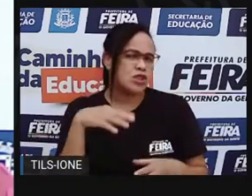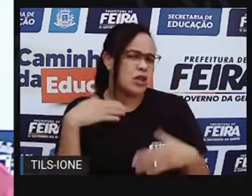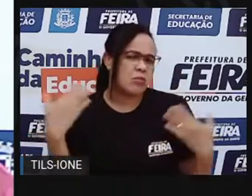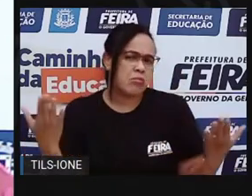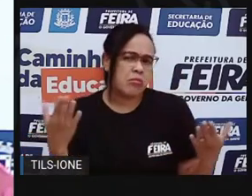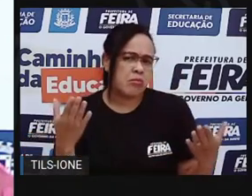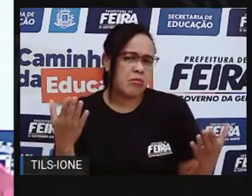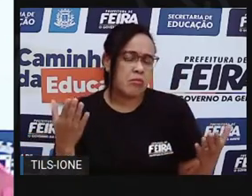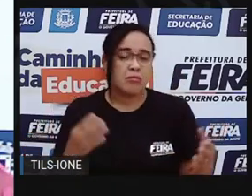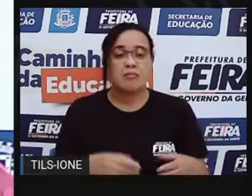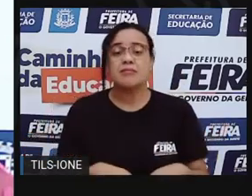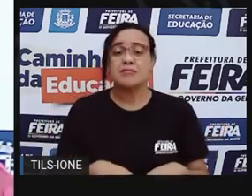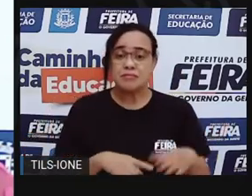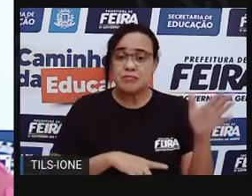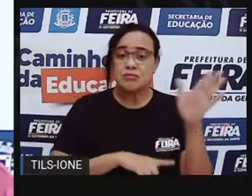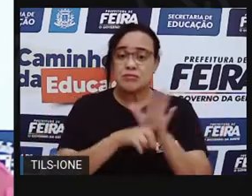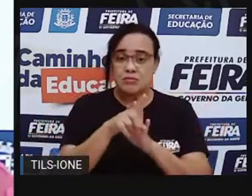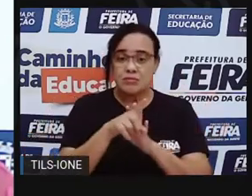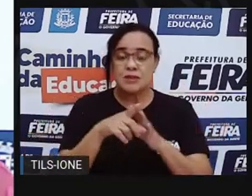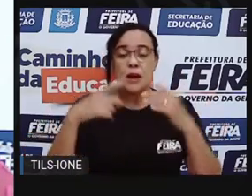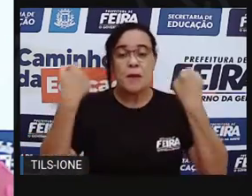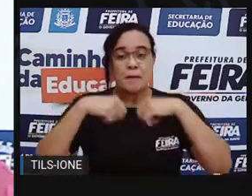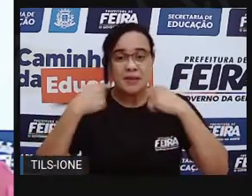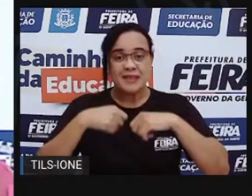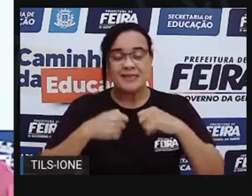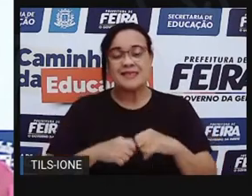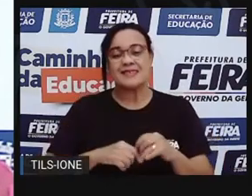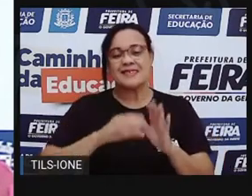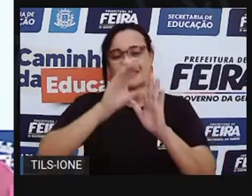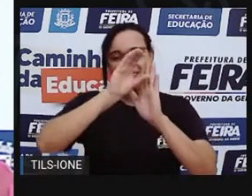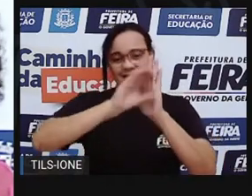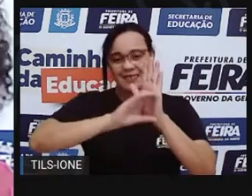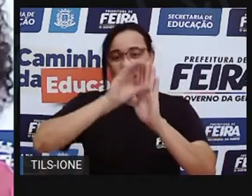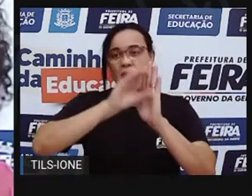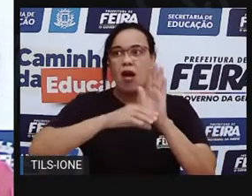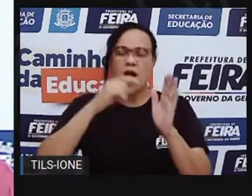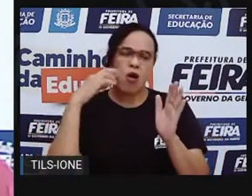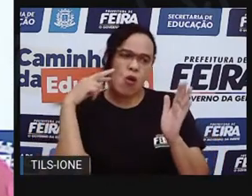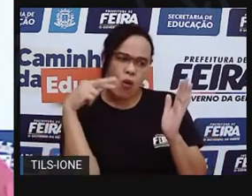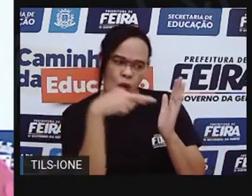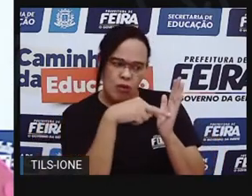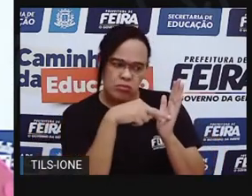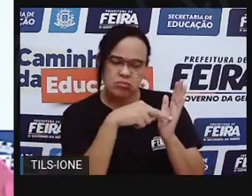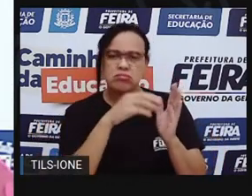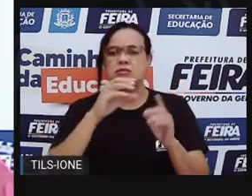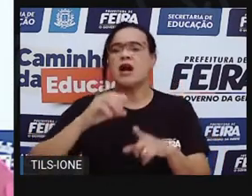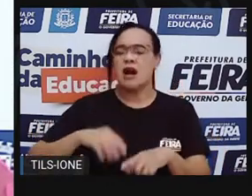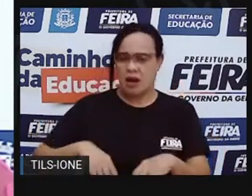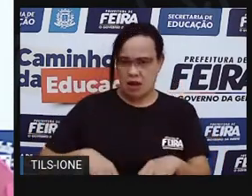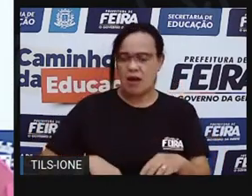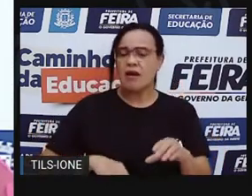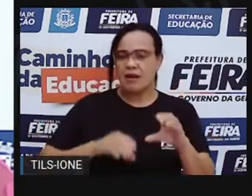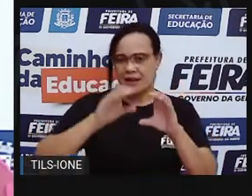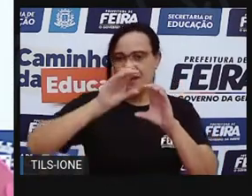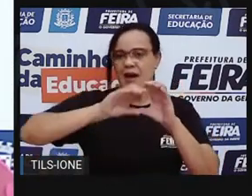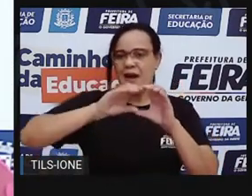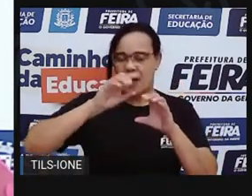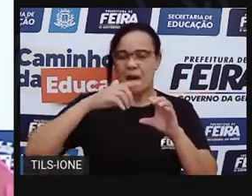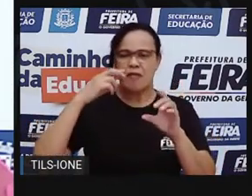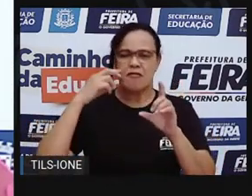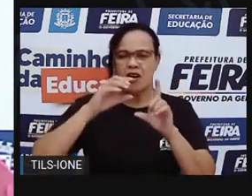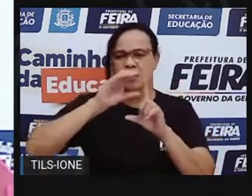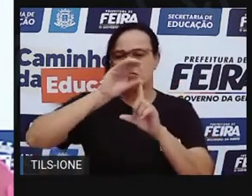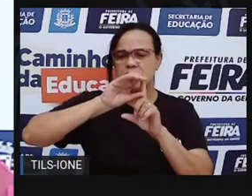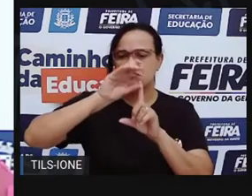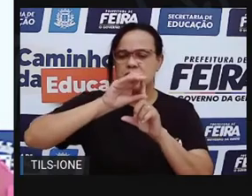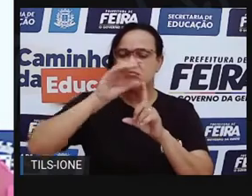Ai, meninada, tem que olhar no calendário. Vocês já viram o calendário? Ainda não? Tá na hora de pedir